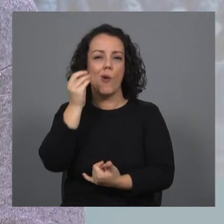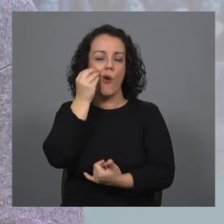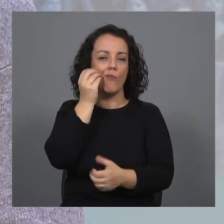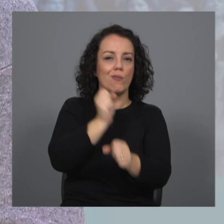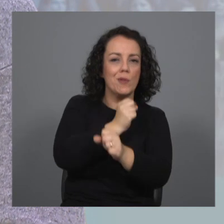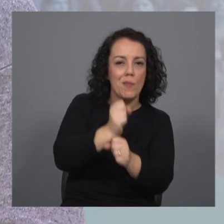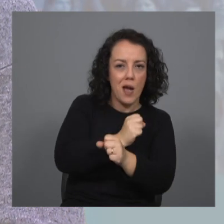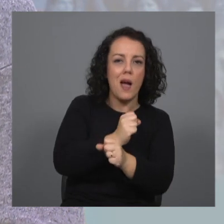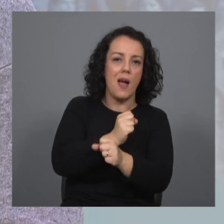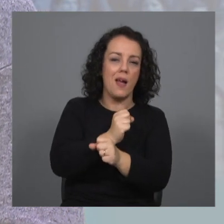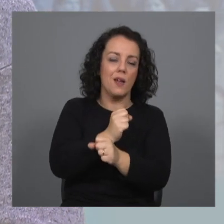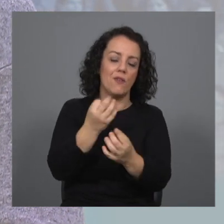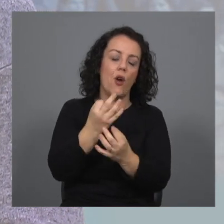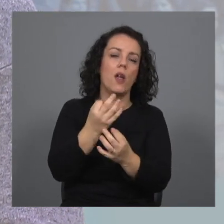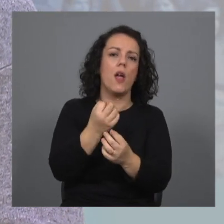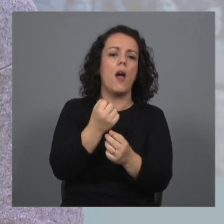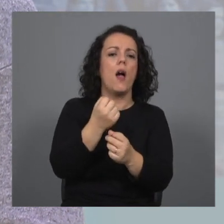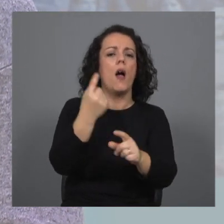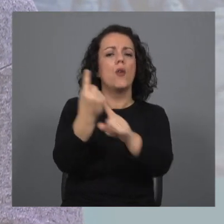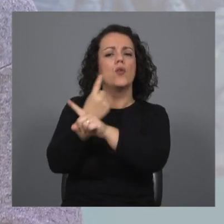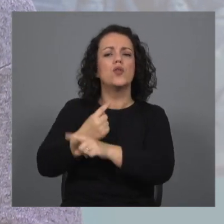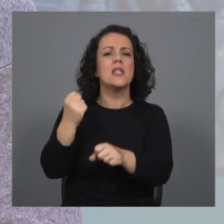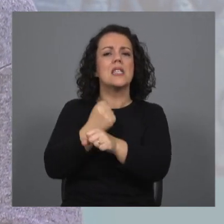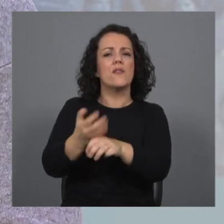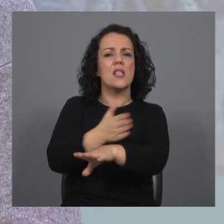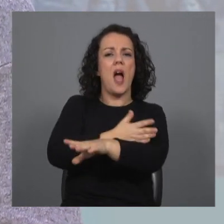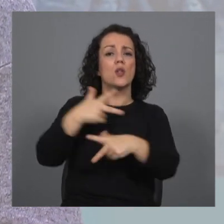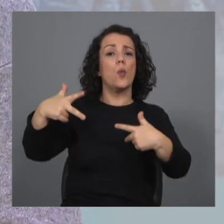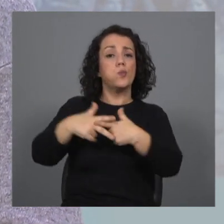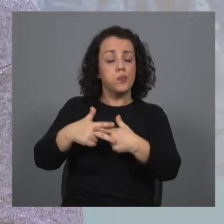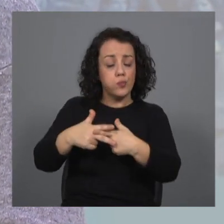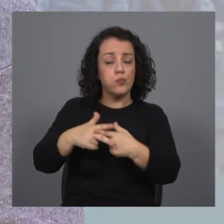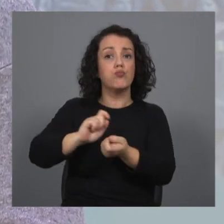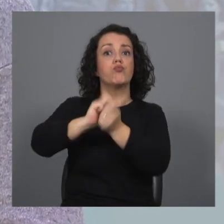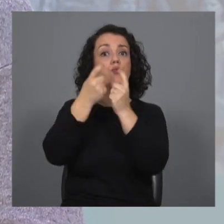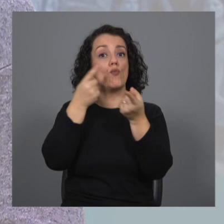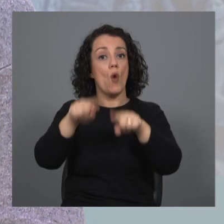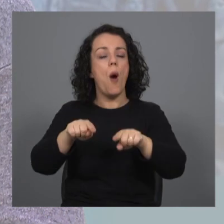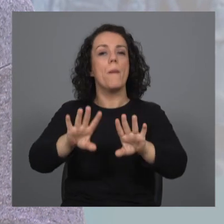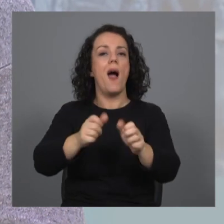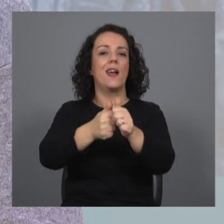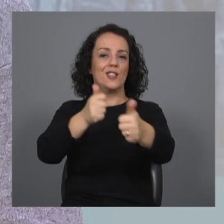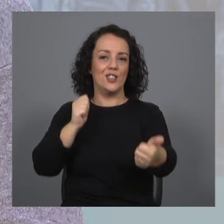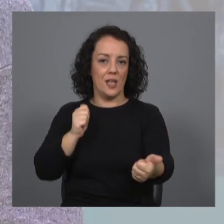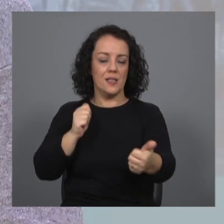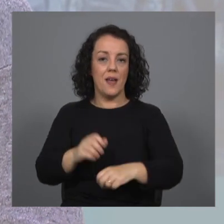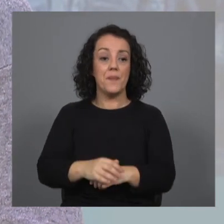portanto, retomámos muitos serviços que tínhamos interrompido, mas à distância. E, portanto, alguns desses voluntários que estavam